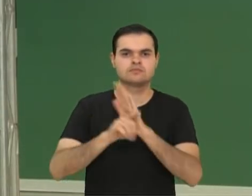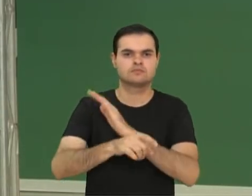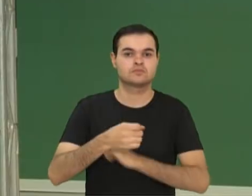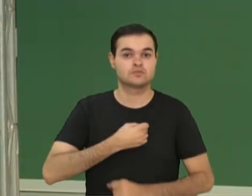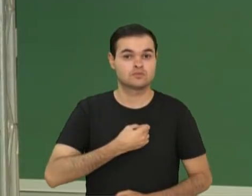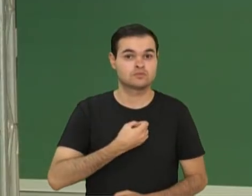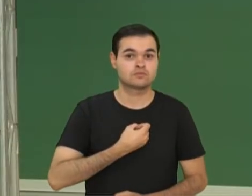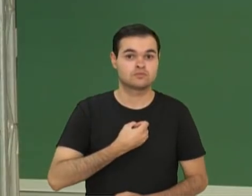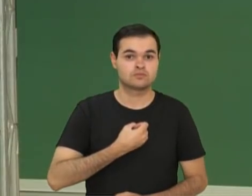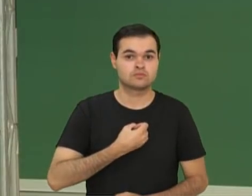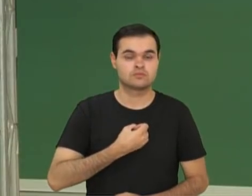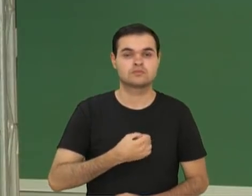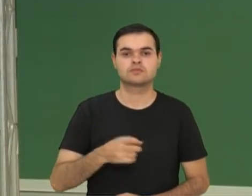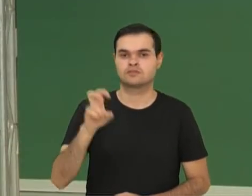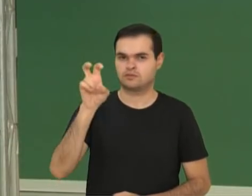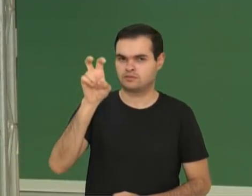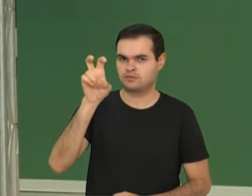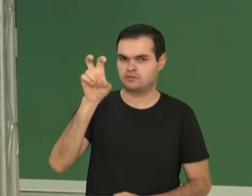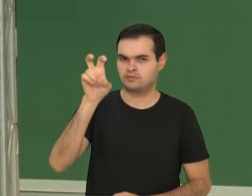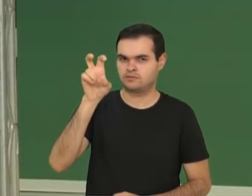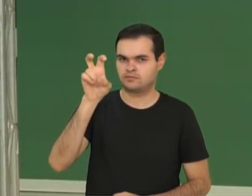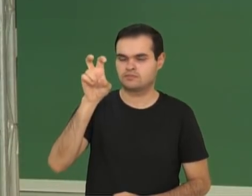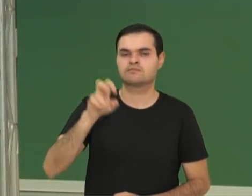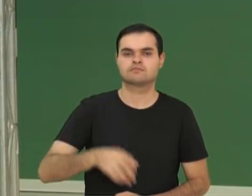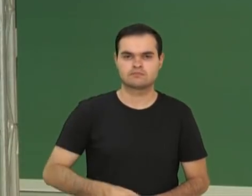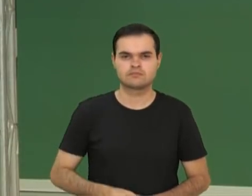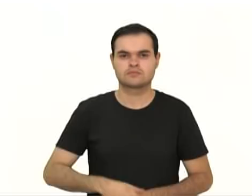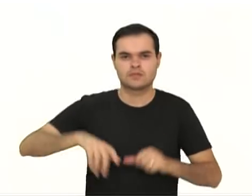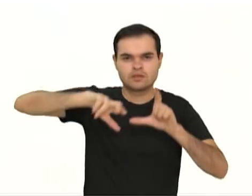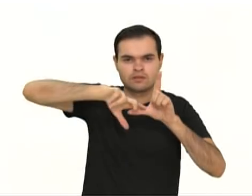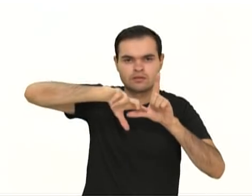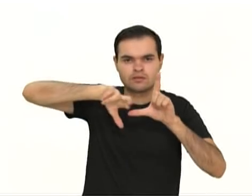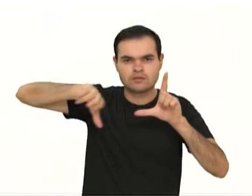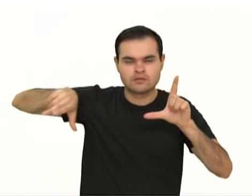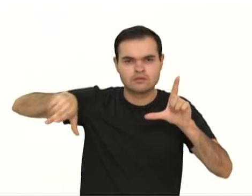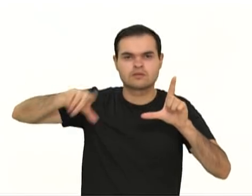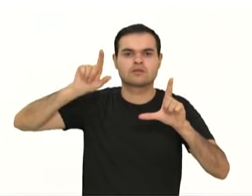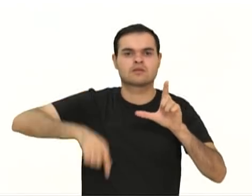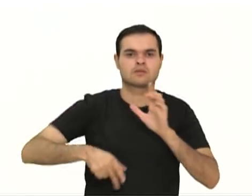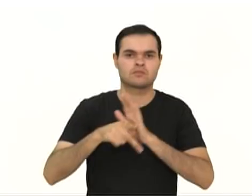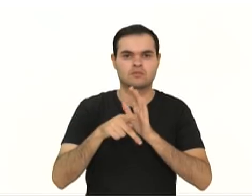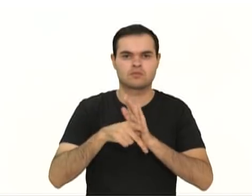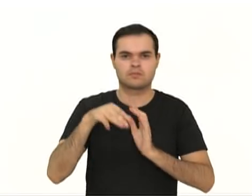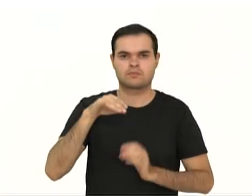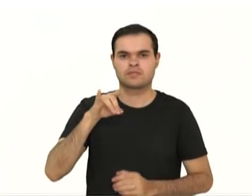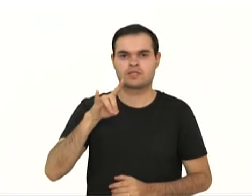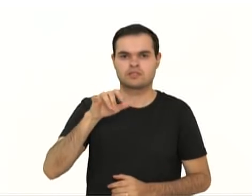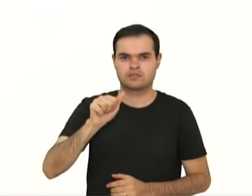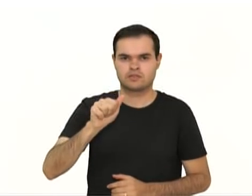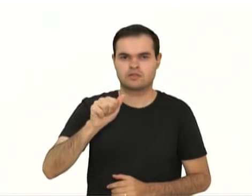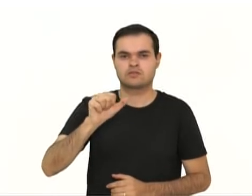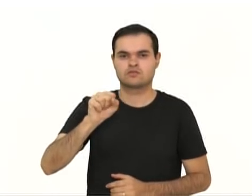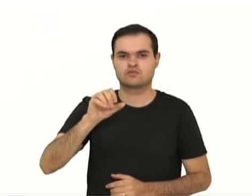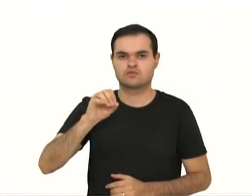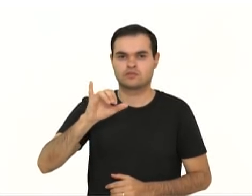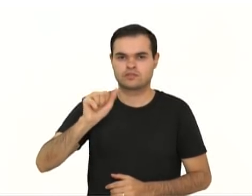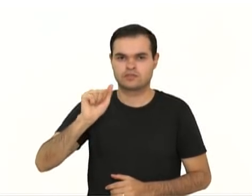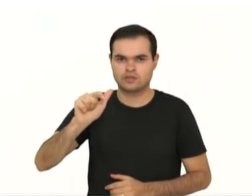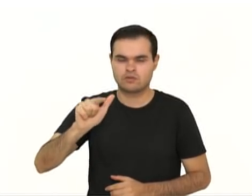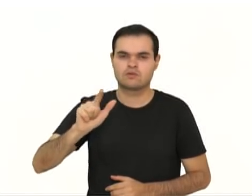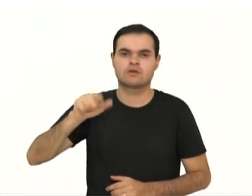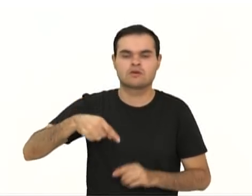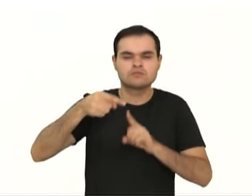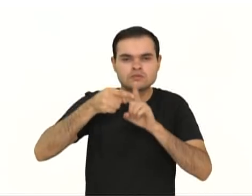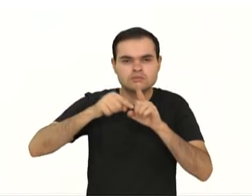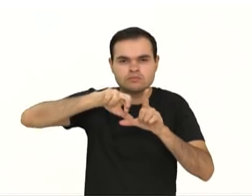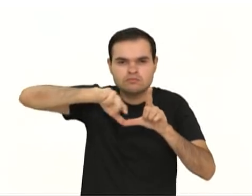Exercício número 5. As mídias sociais são, como o próprio nome dá a entender, uma forma de mídia. Ele